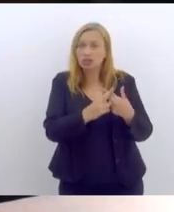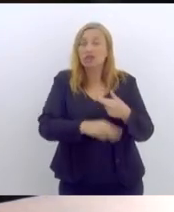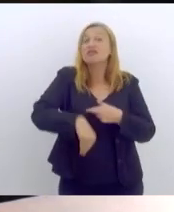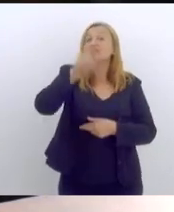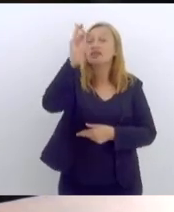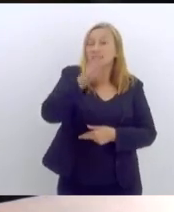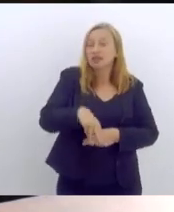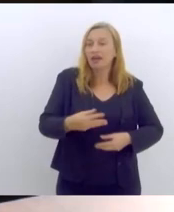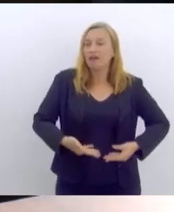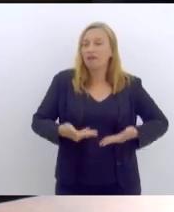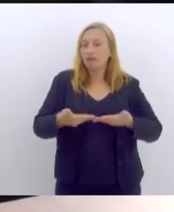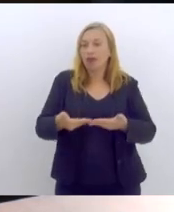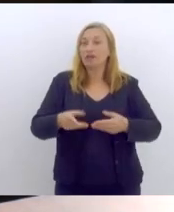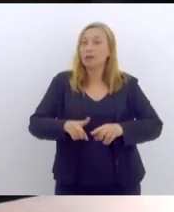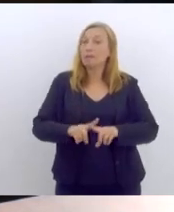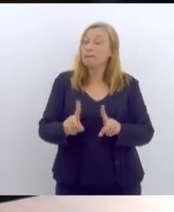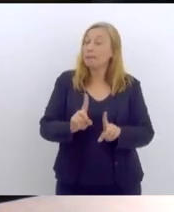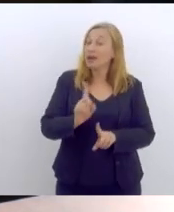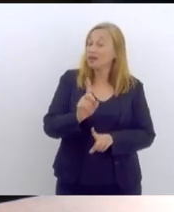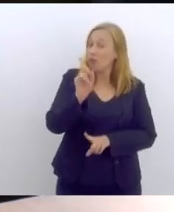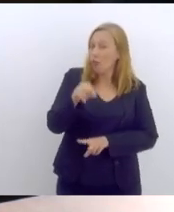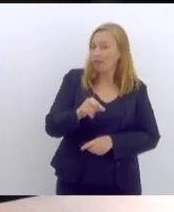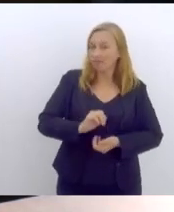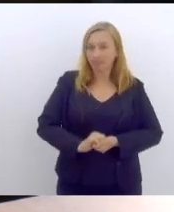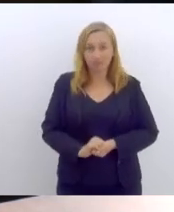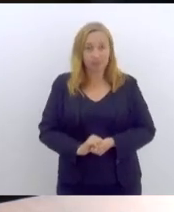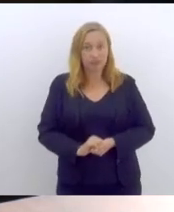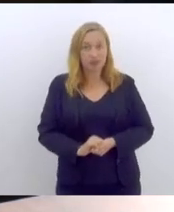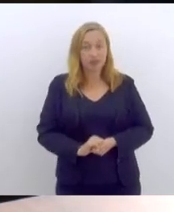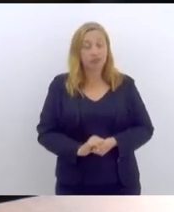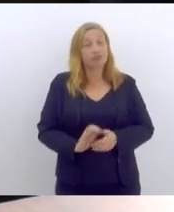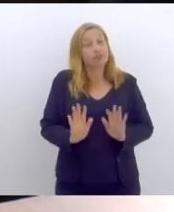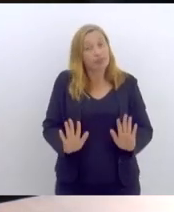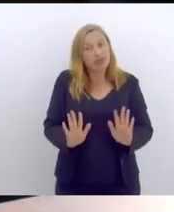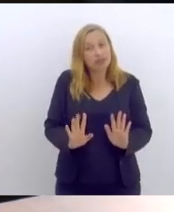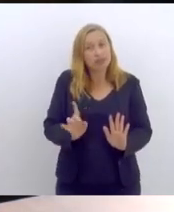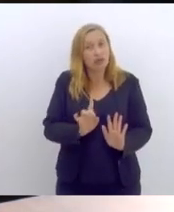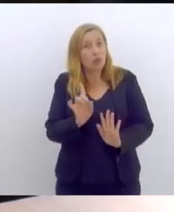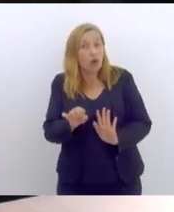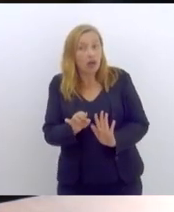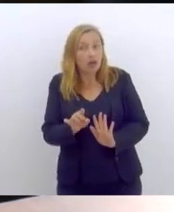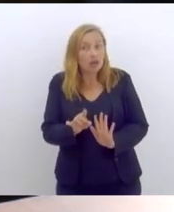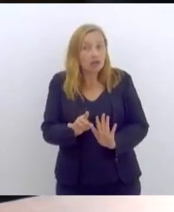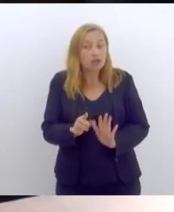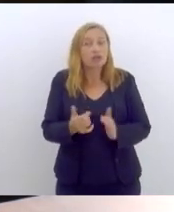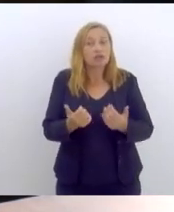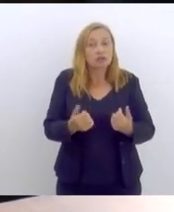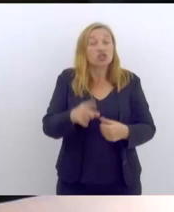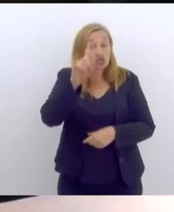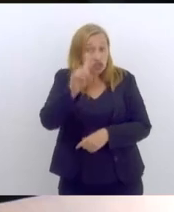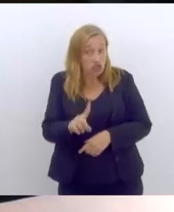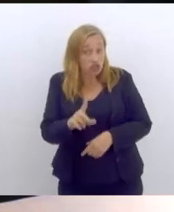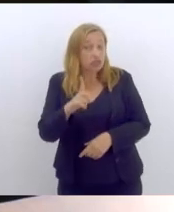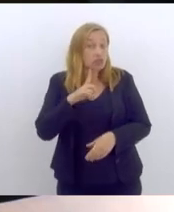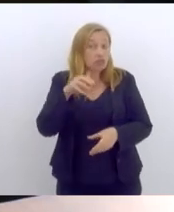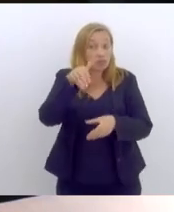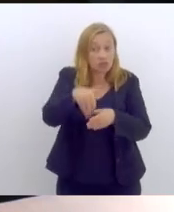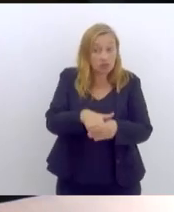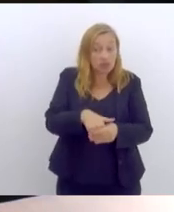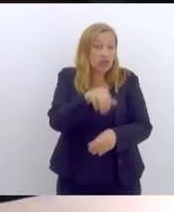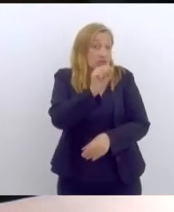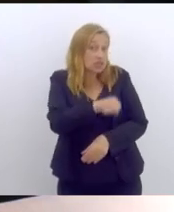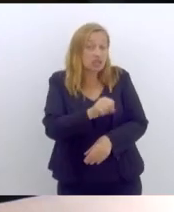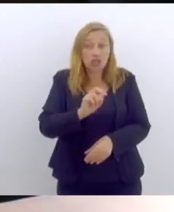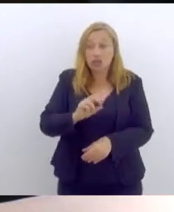dá, mas não o é. E, na medida que não o é, nós temos direito a votar